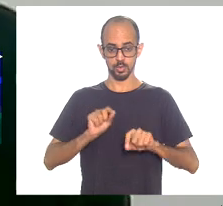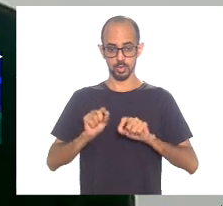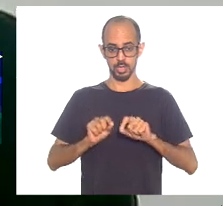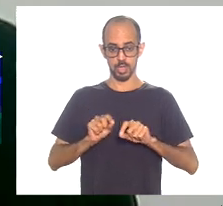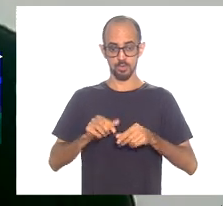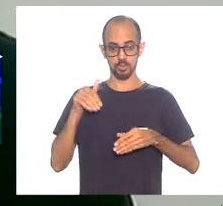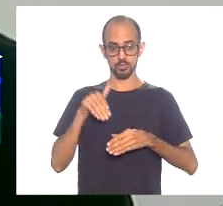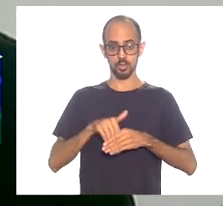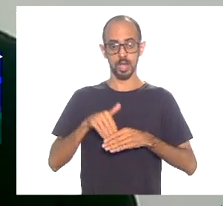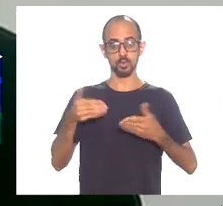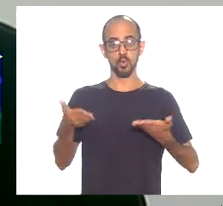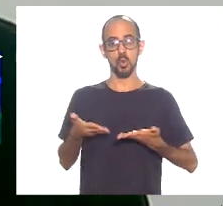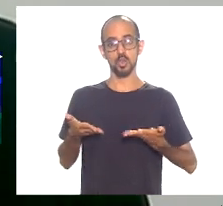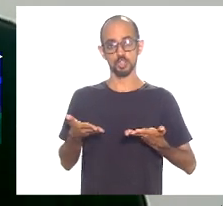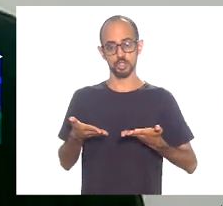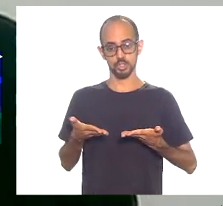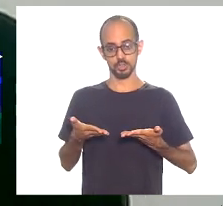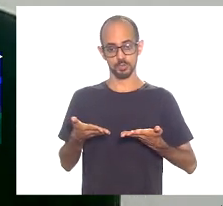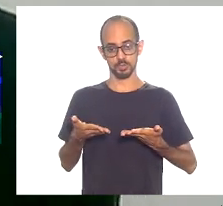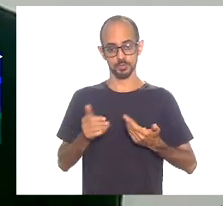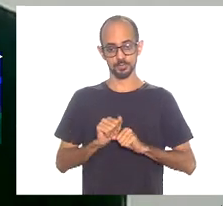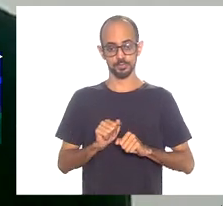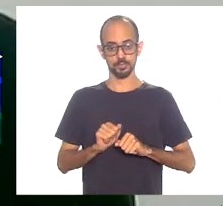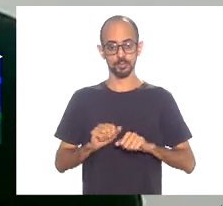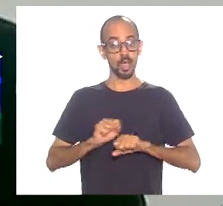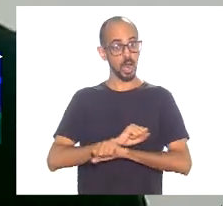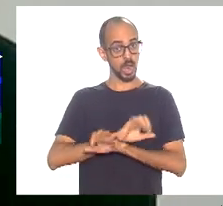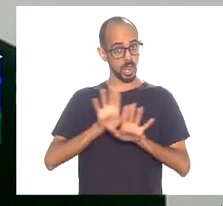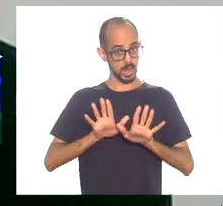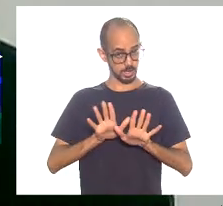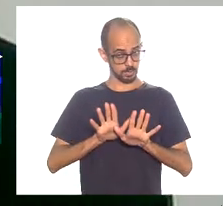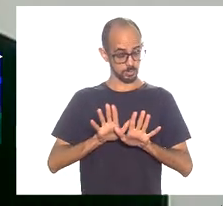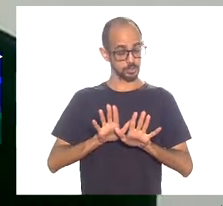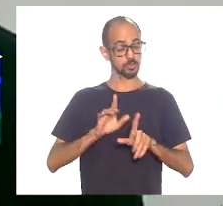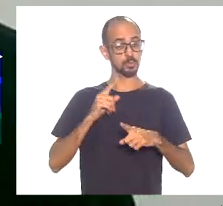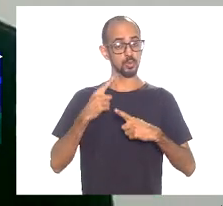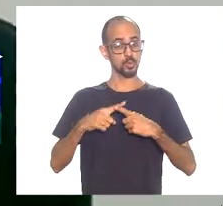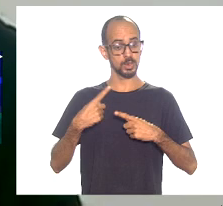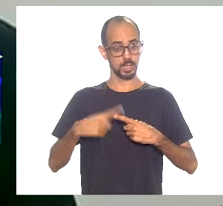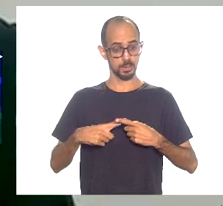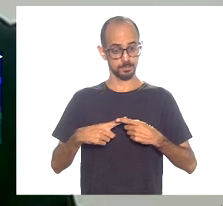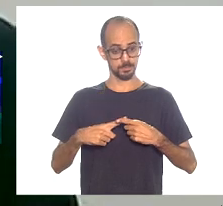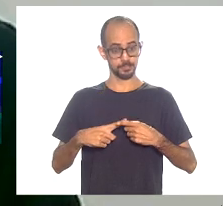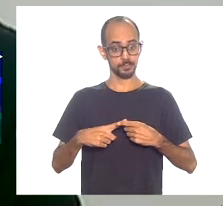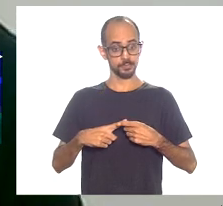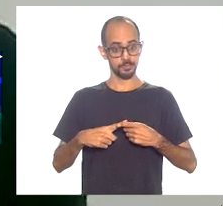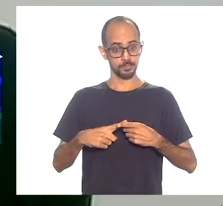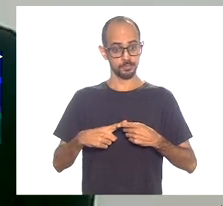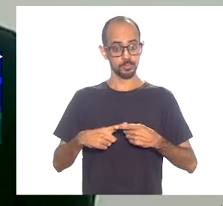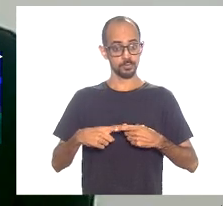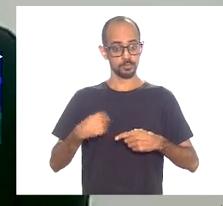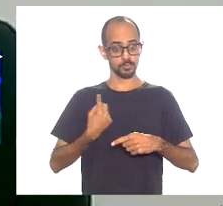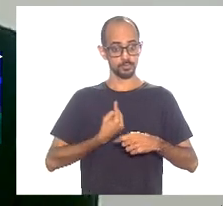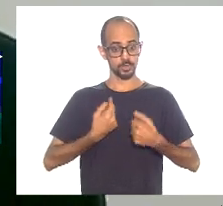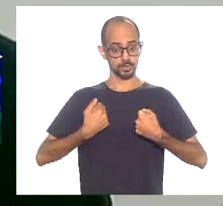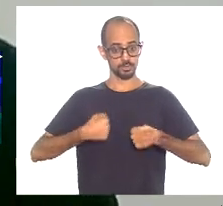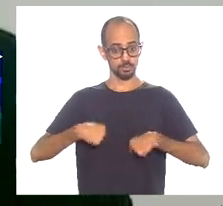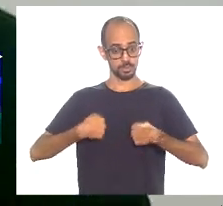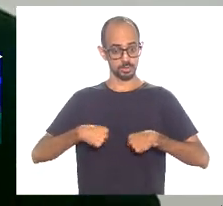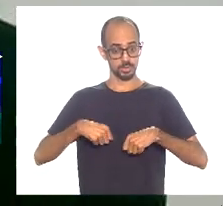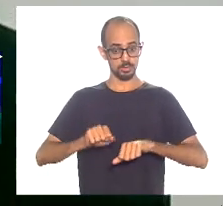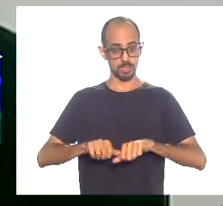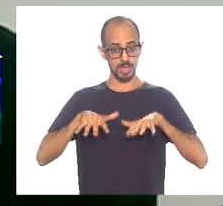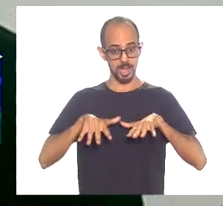fosse votado hoje bom e com muita transparência sua Presidente porque é possível é preciso que a